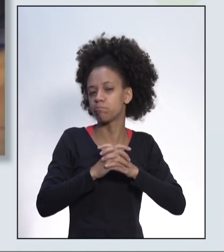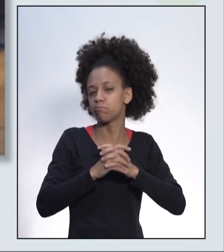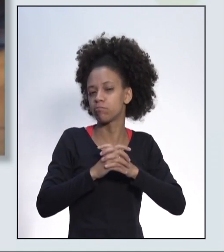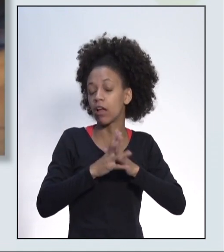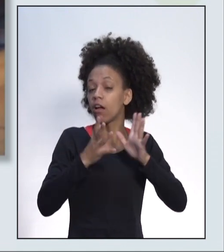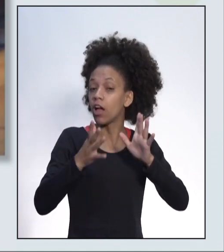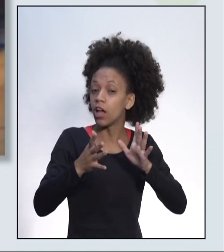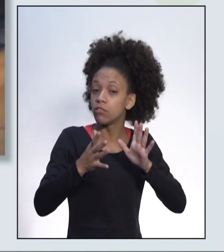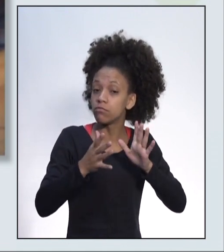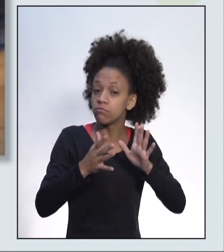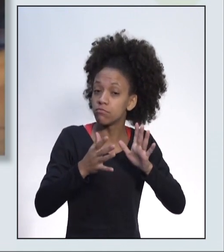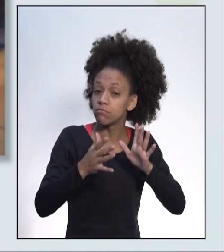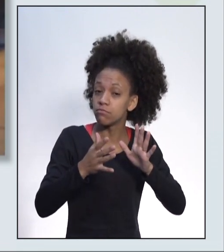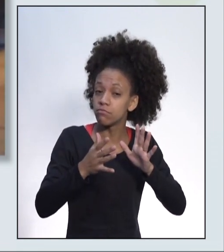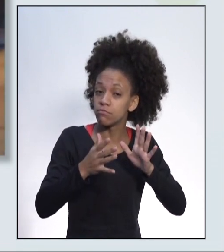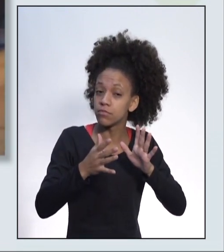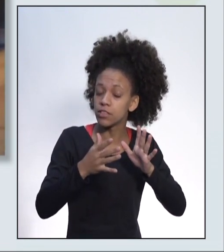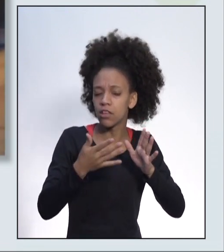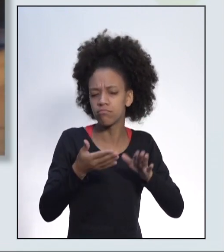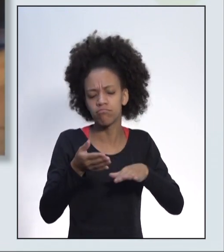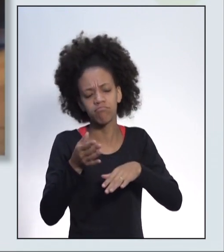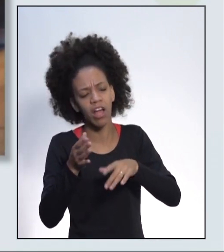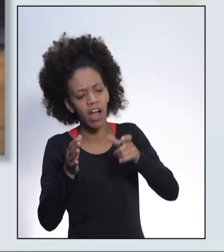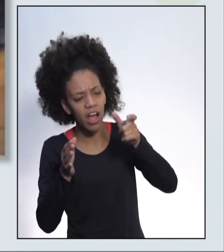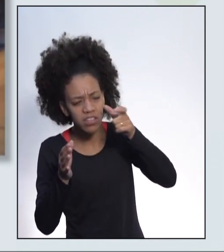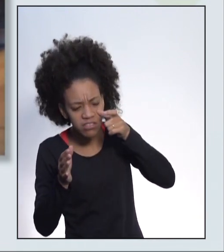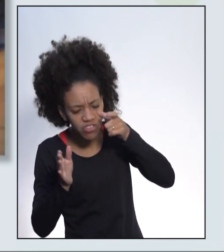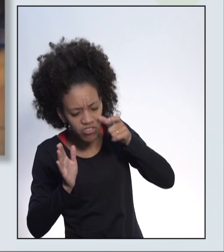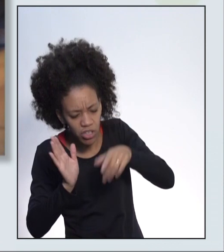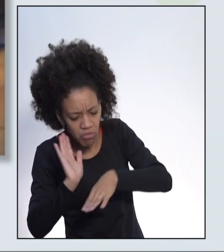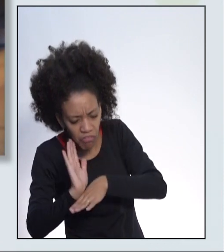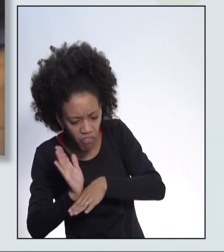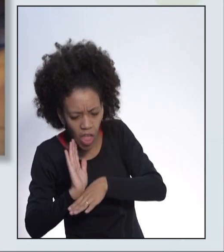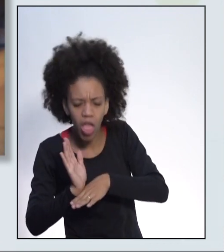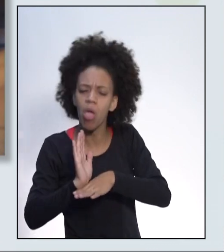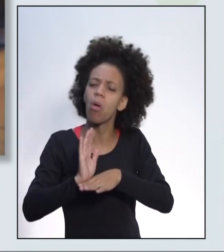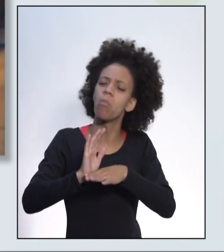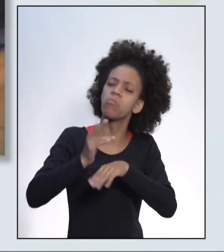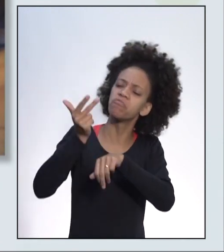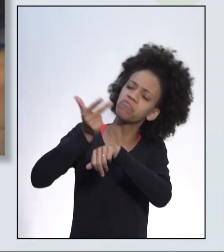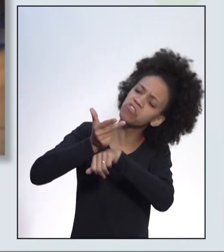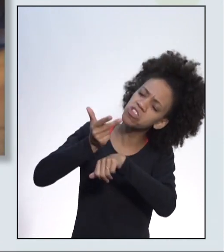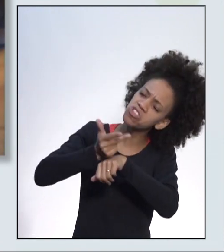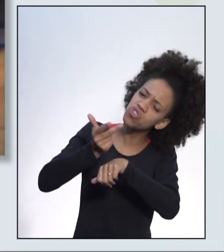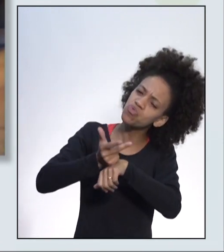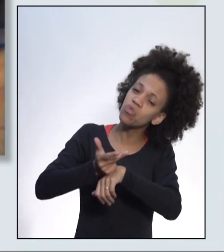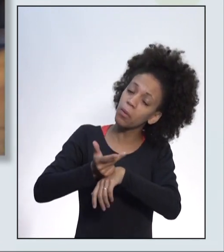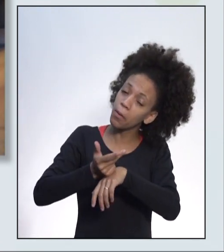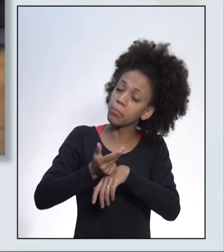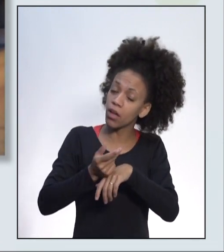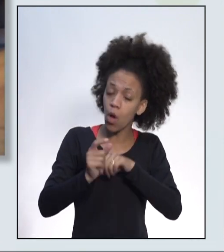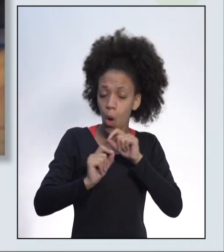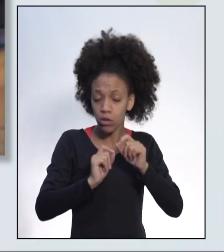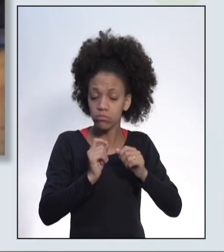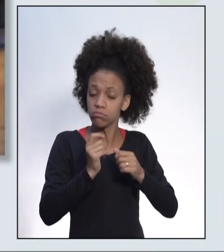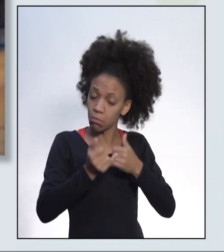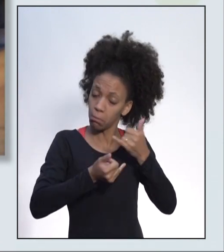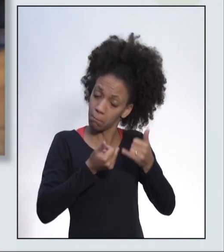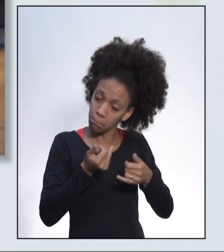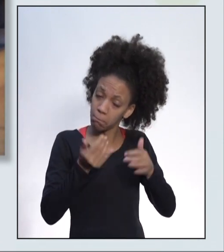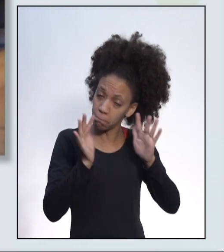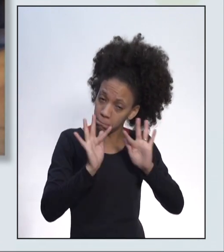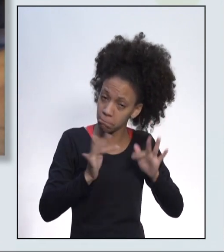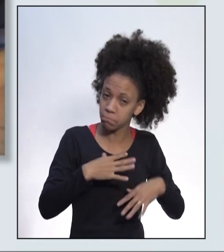de consumo de filme, de vídeo, de coisas para me divertir também. Então esse daqui eu vou